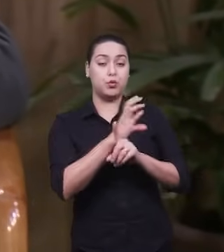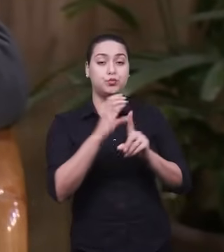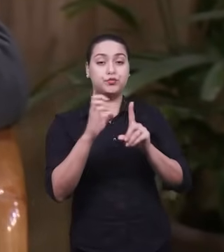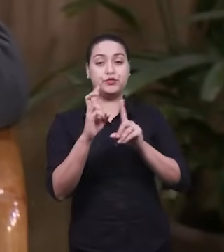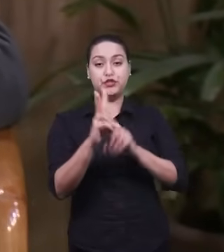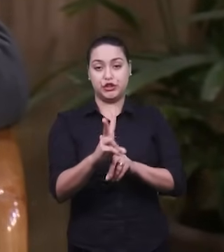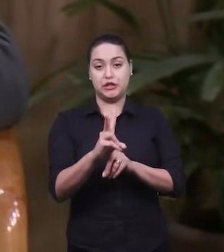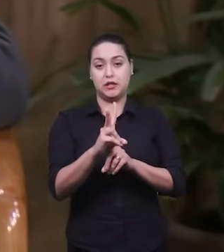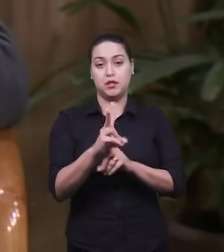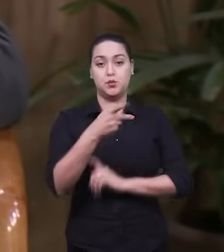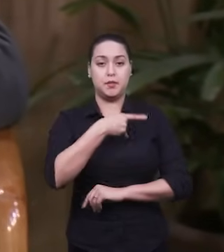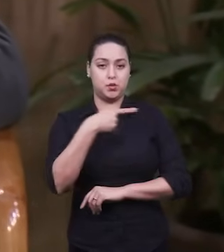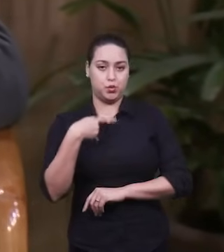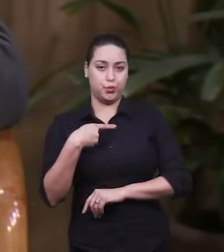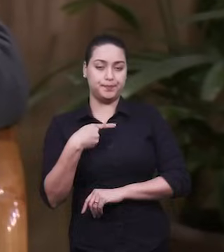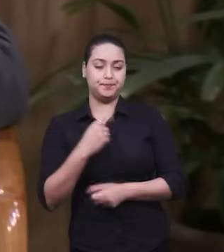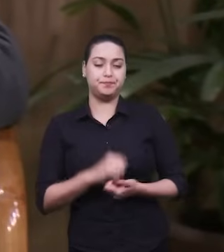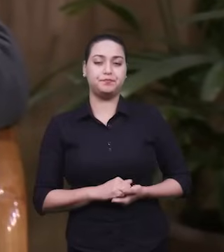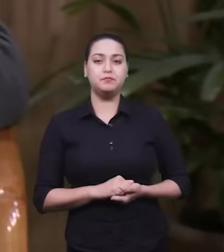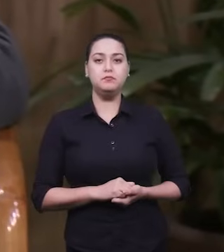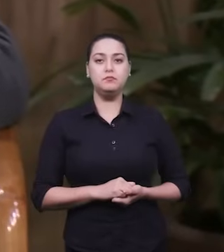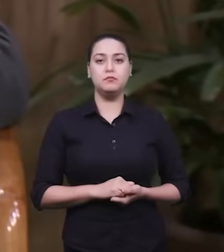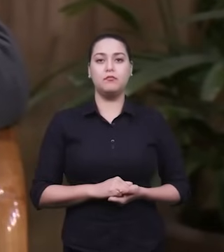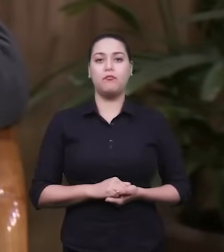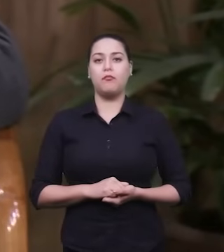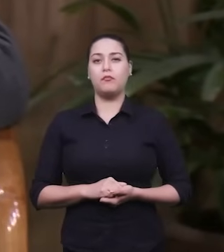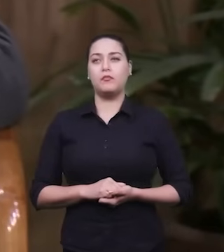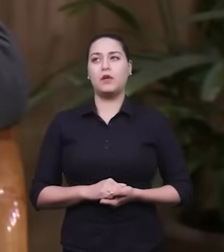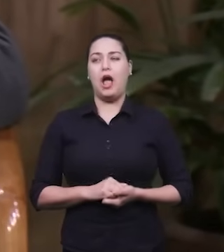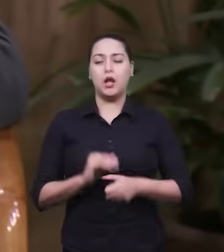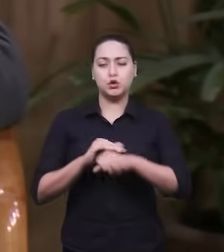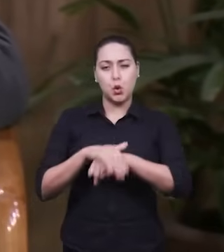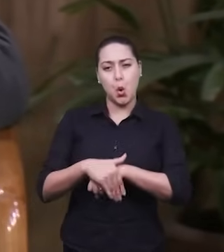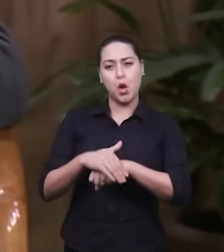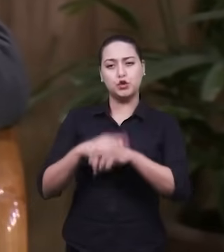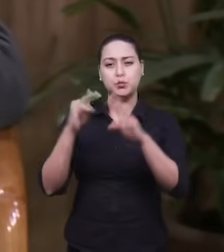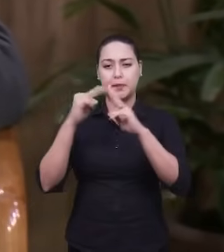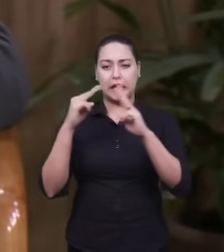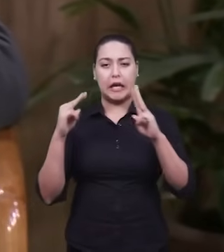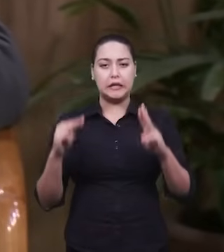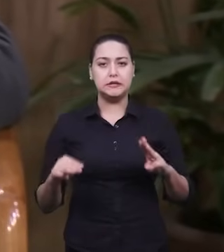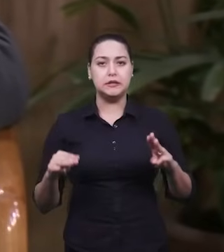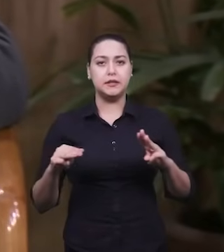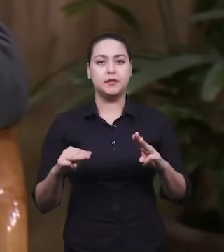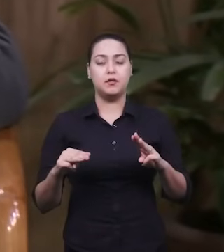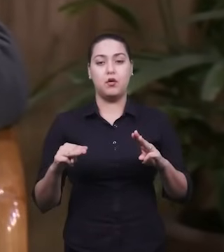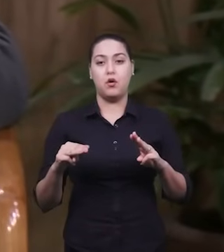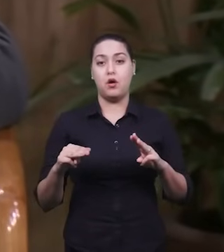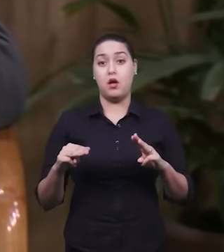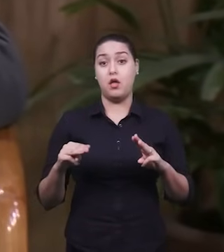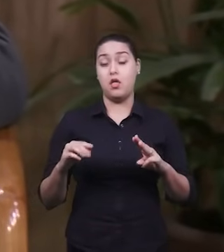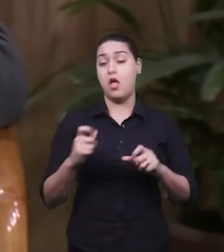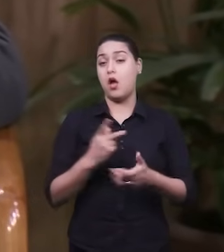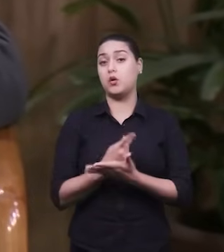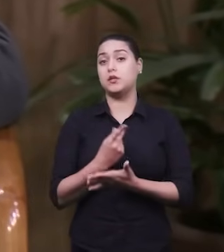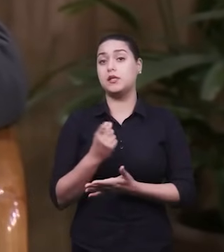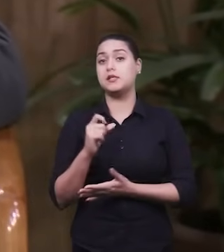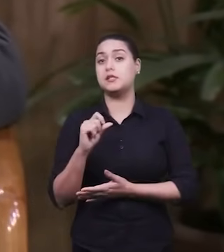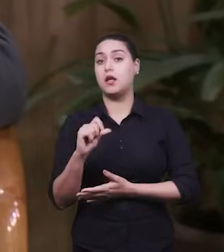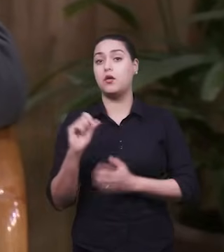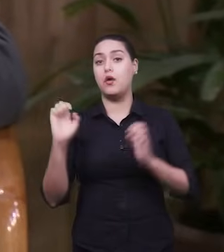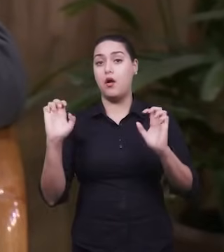nós tivemos, e que nós estávamos voltando dessa vigília, tinha sido à noite no Manaim, e havia uma festa